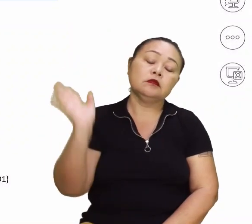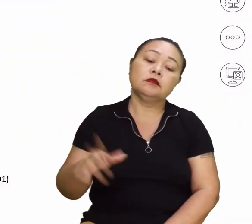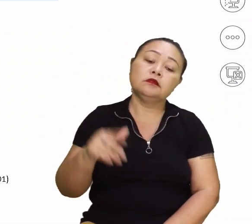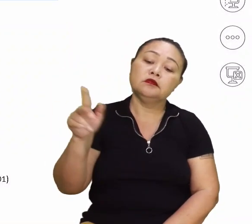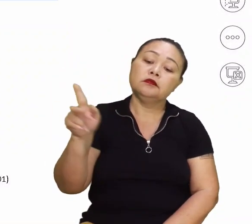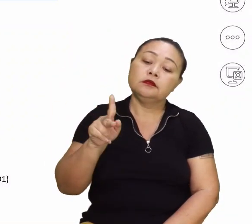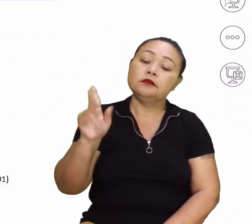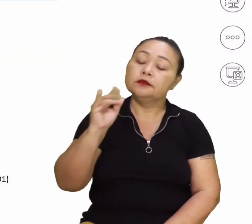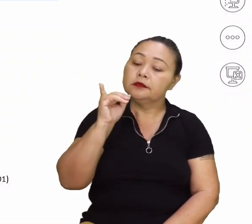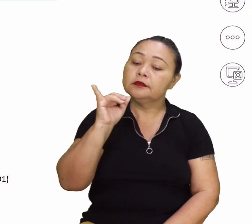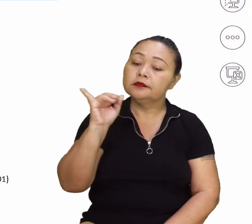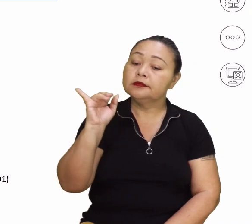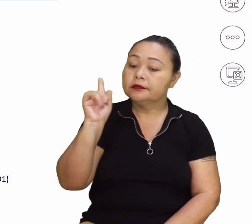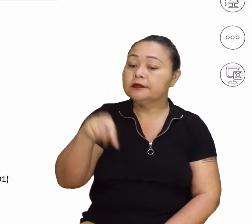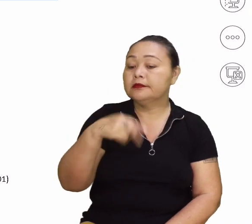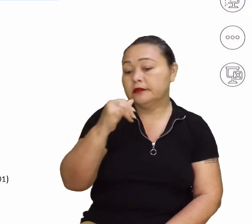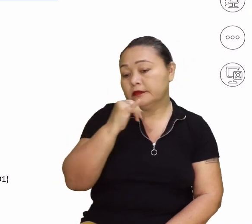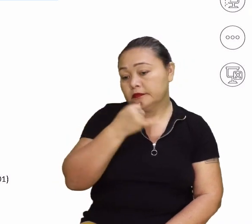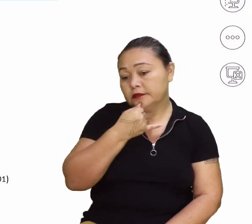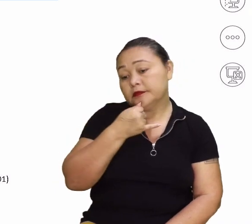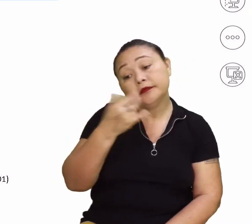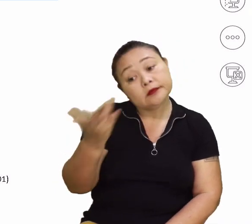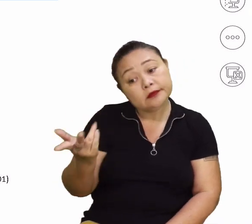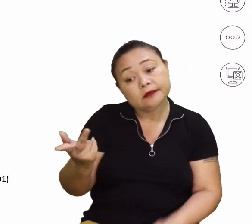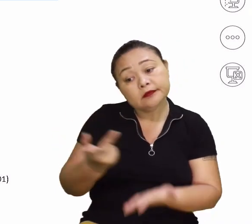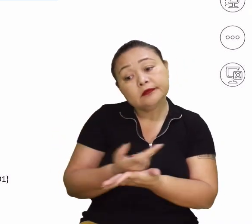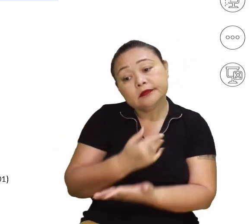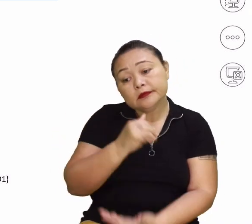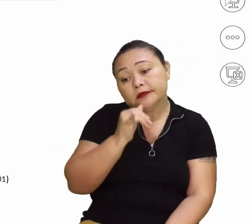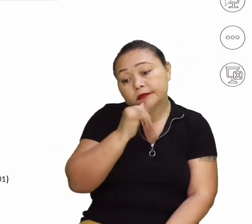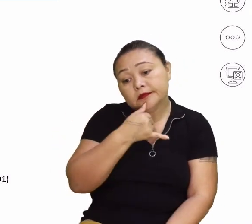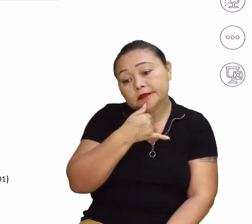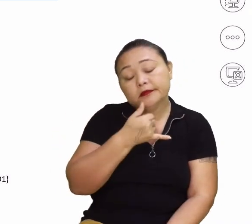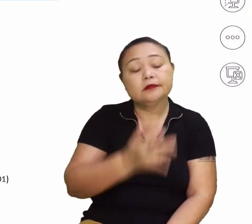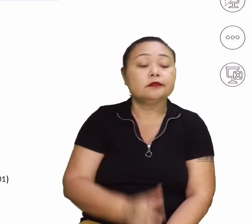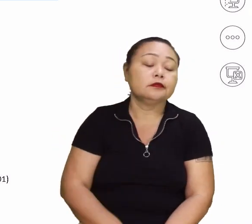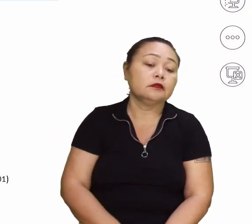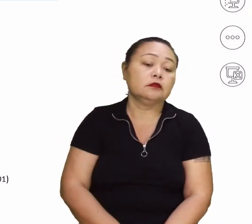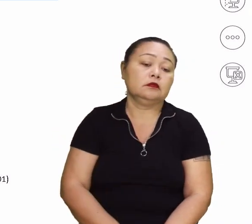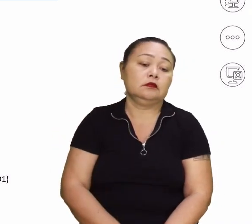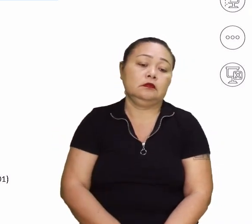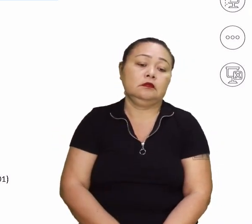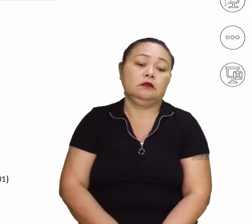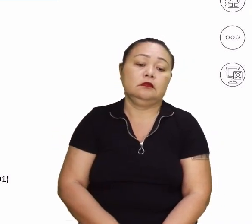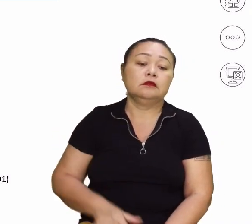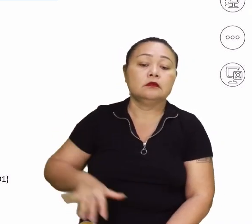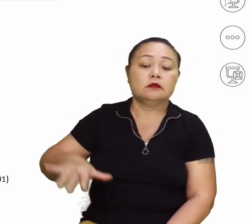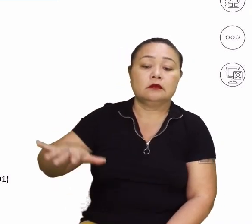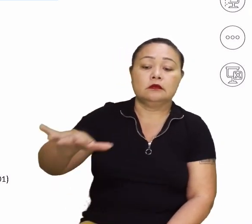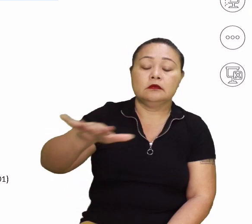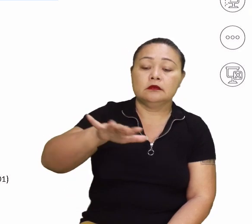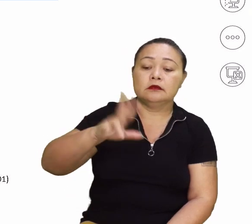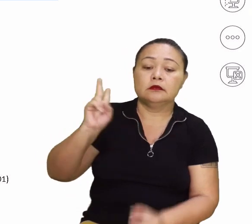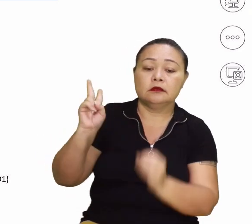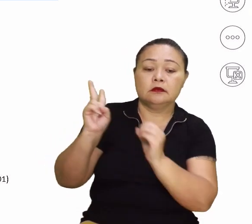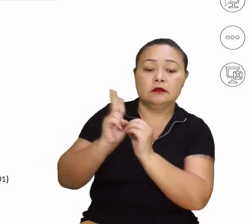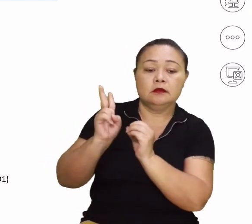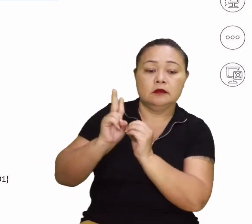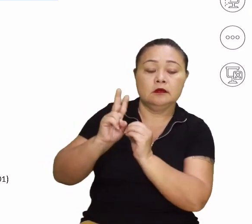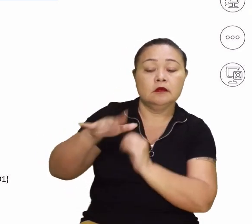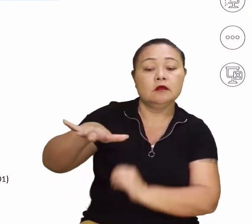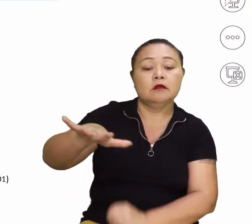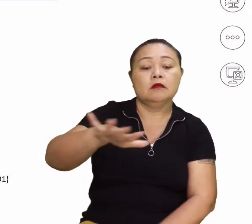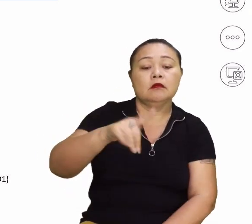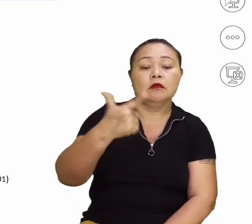Professor, isso é triste. Pois é, mas infelizmente aconteceu. Bem, essa reserva indígena Roosevelt possui uma